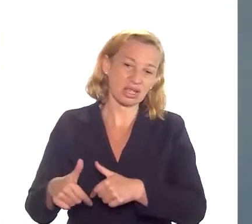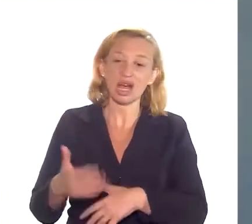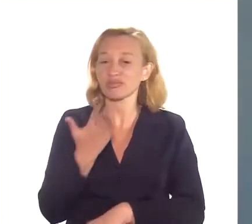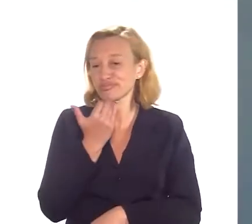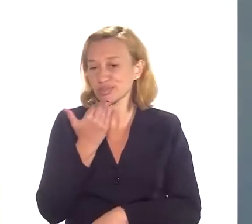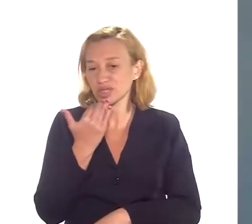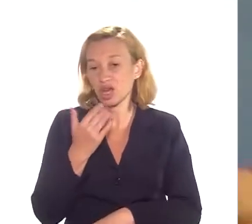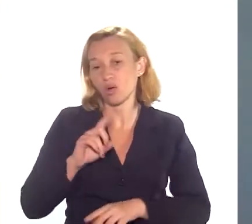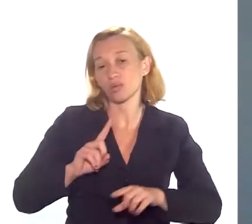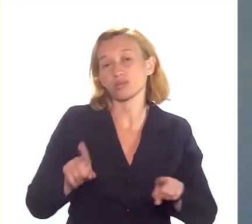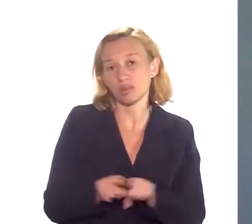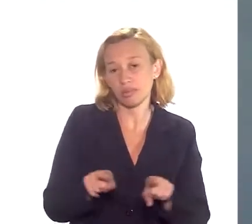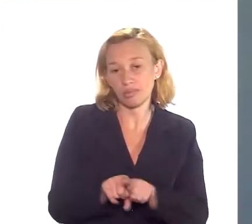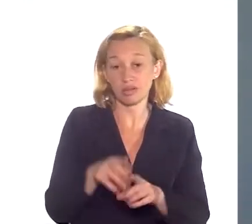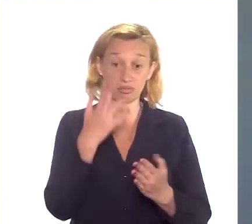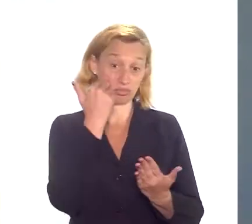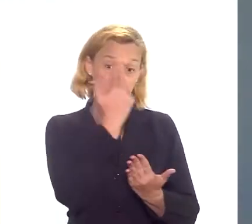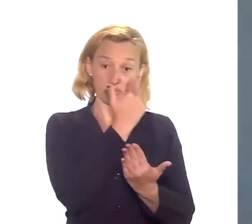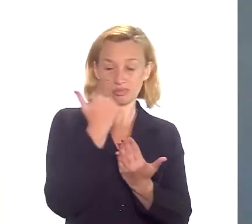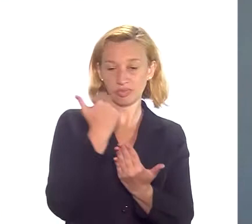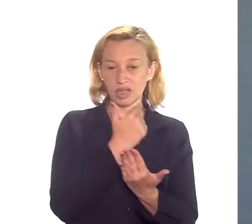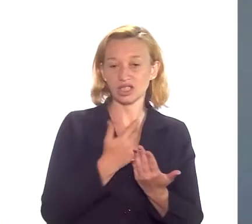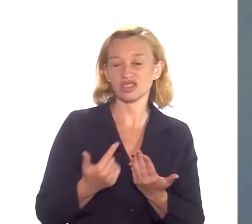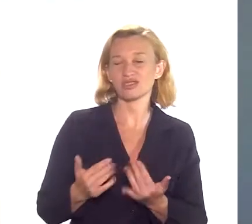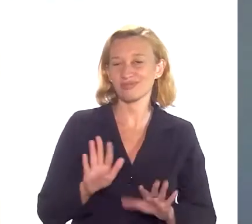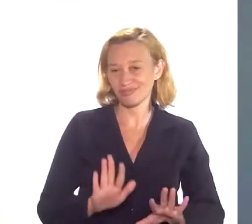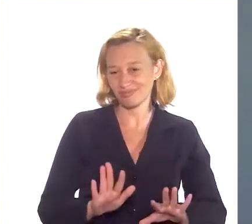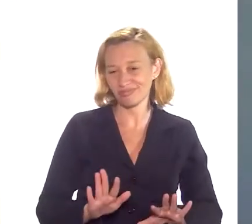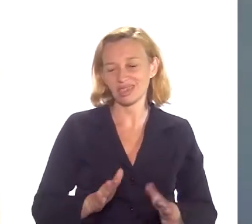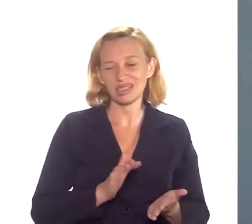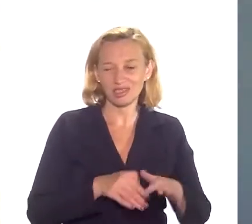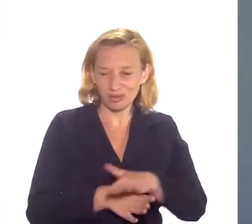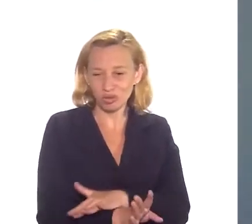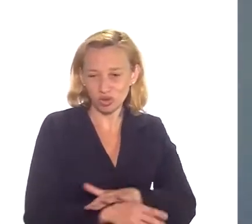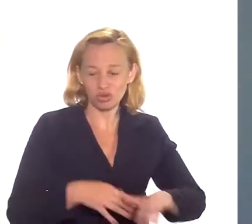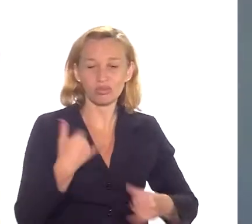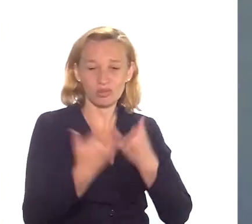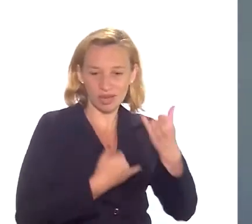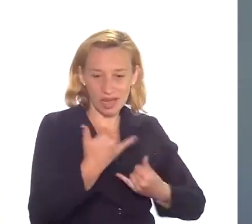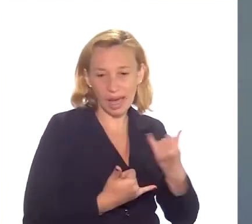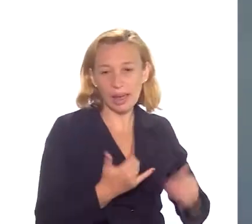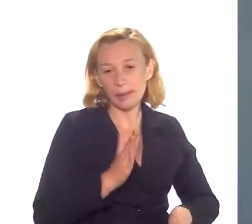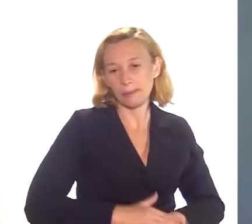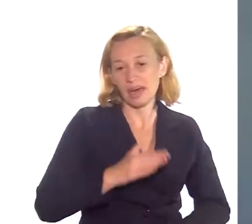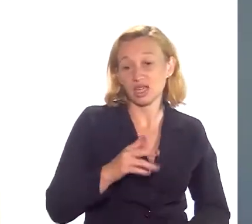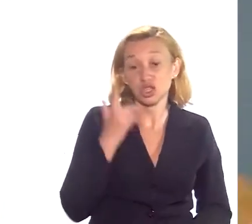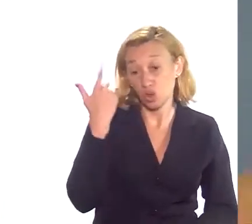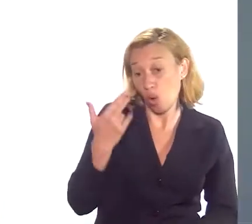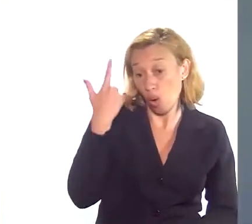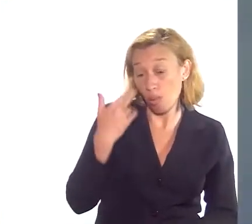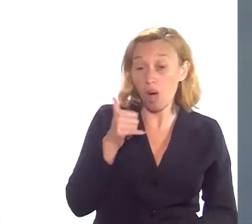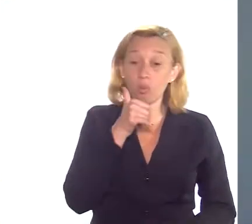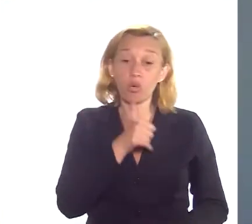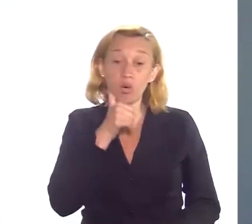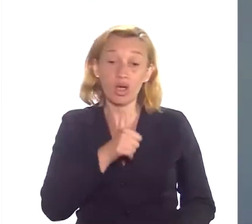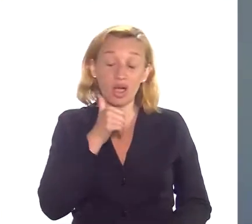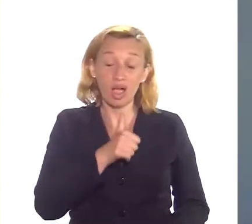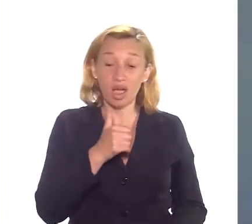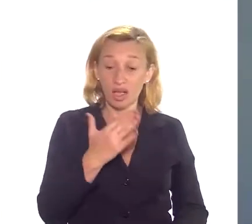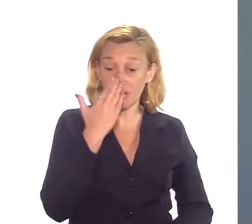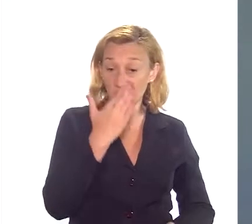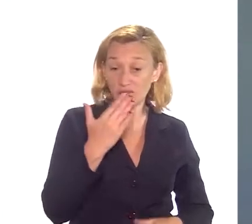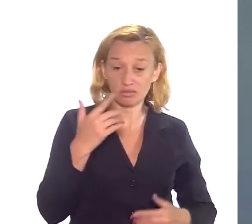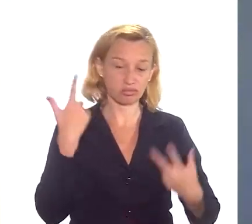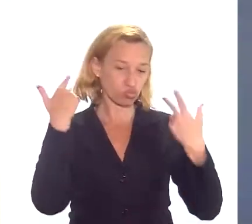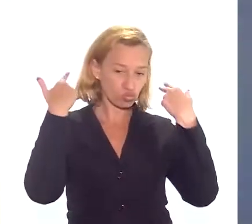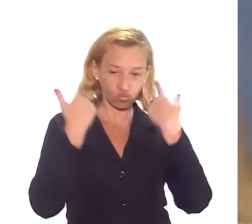mais tradicionais, como alimentação e beleza, né? Então, a gente costuma brincar. É mais comum você ver a mulher à frente de um salão do que à